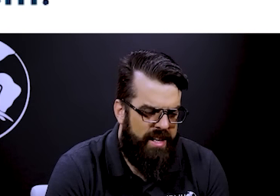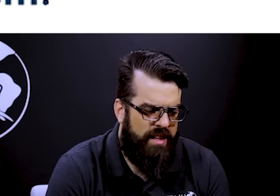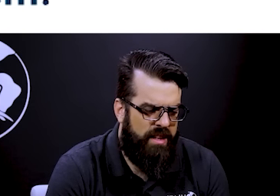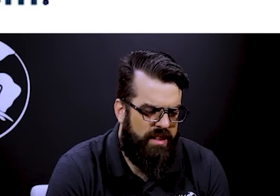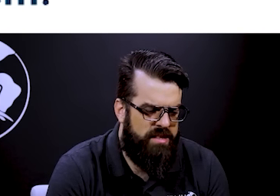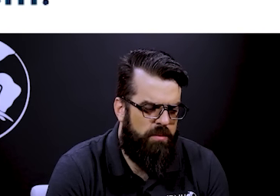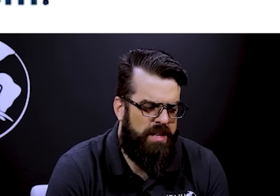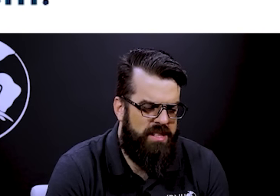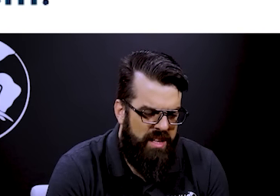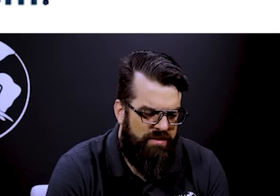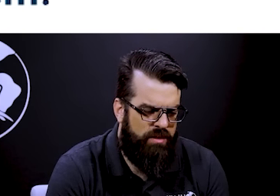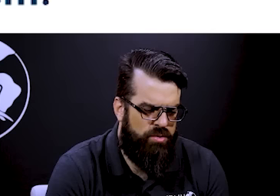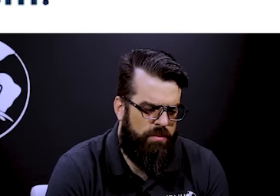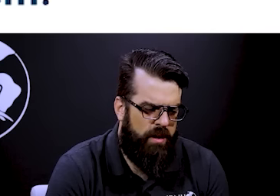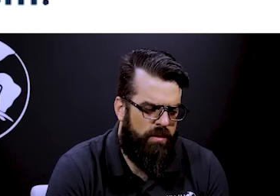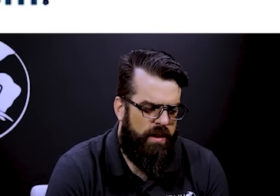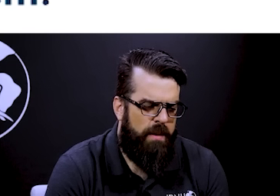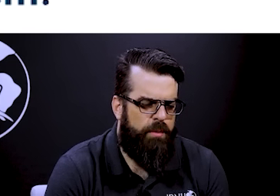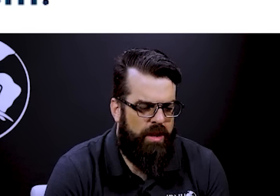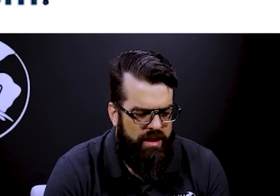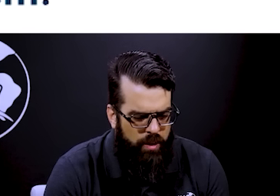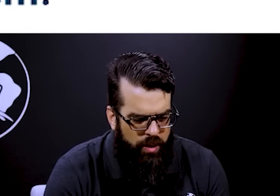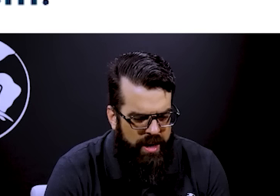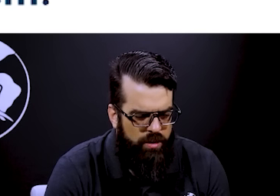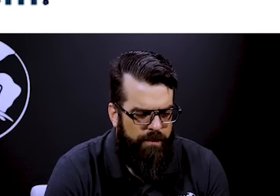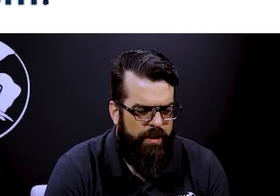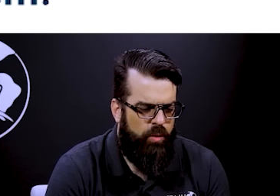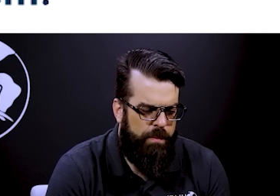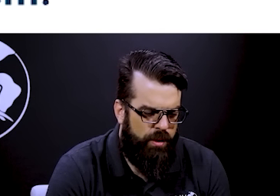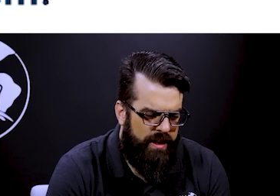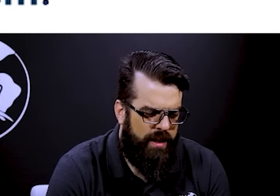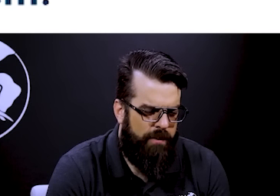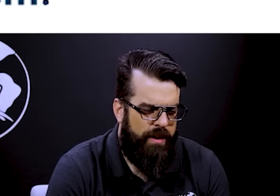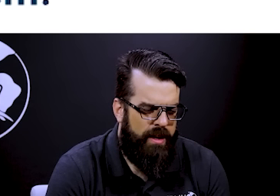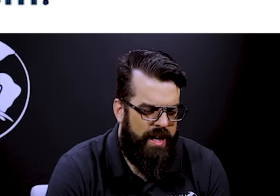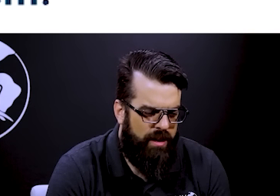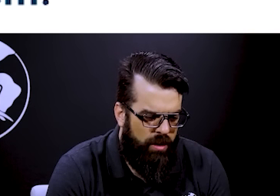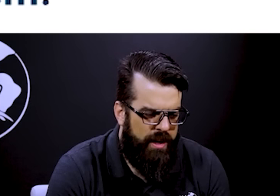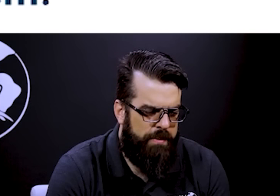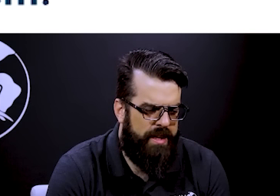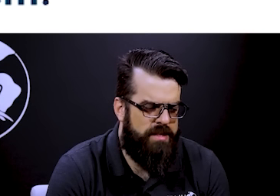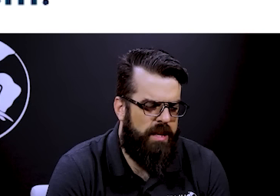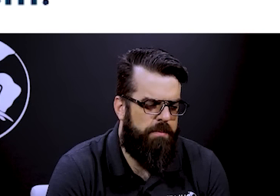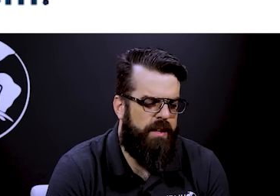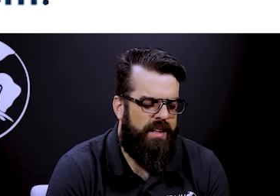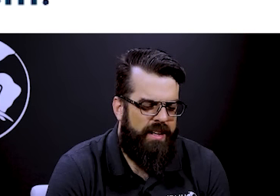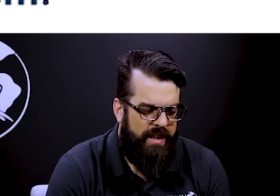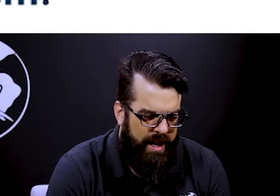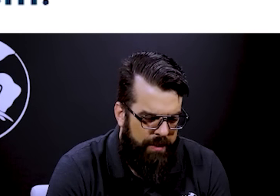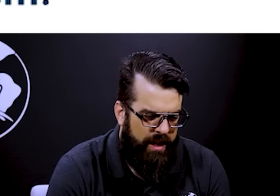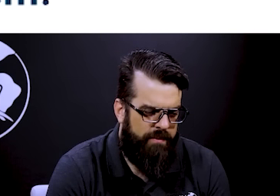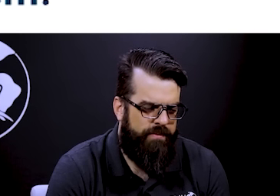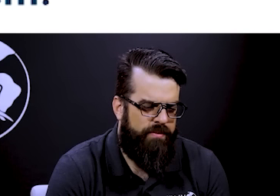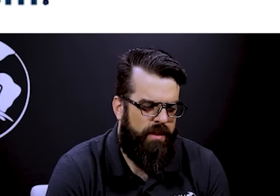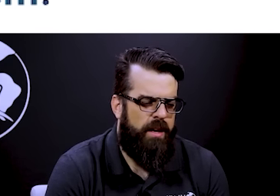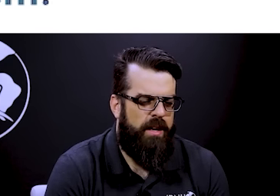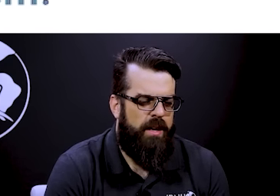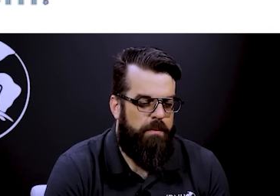deixes cair em tentação, mas livra-nos do mal, porque teu é o reino, o poder e a glória para sempre.